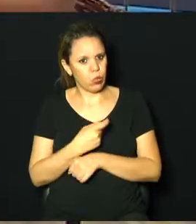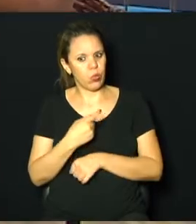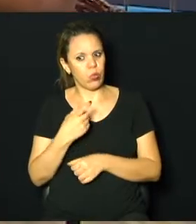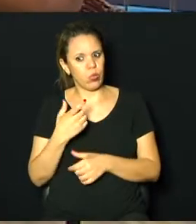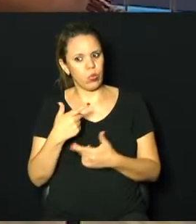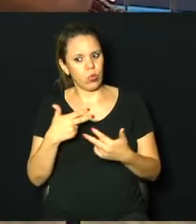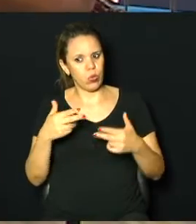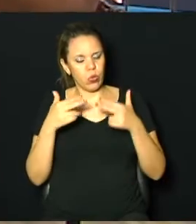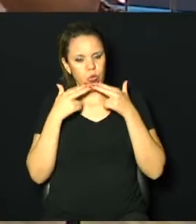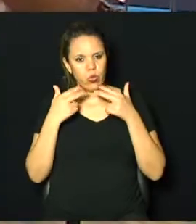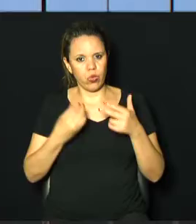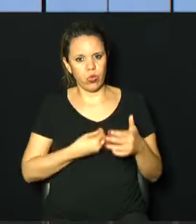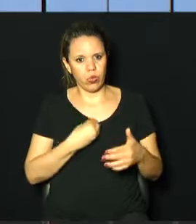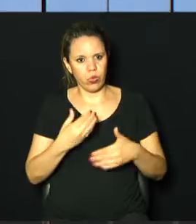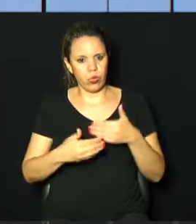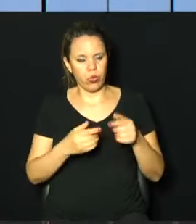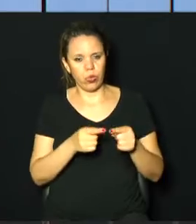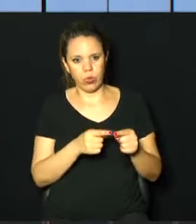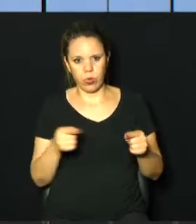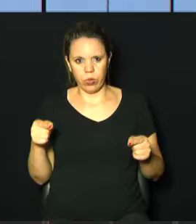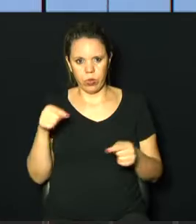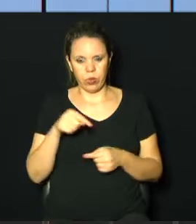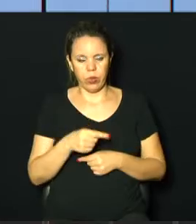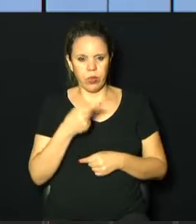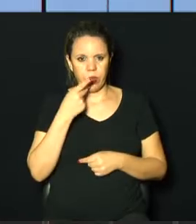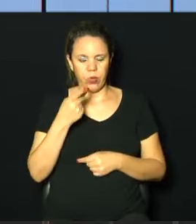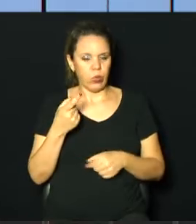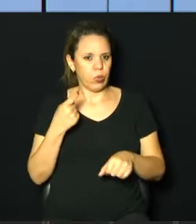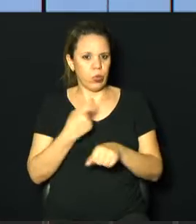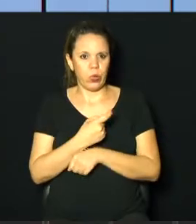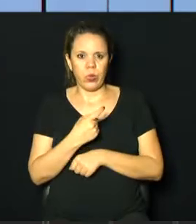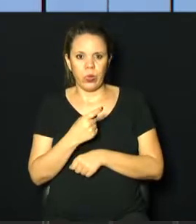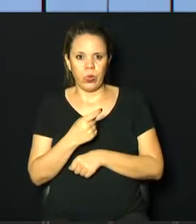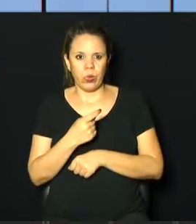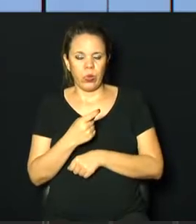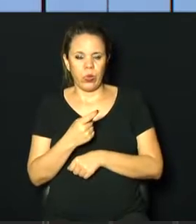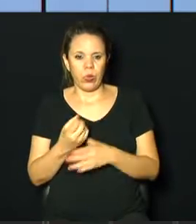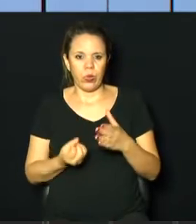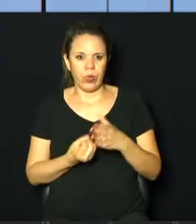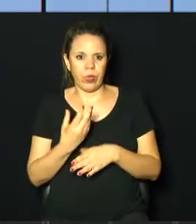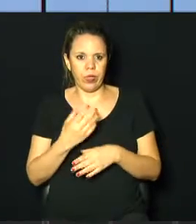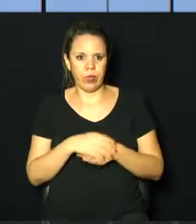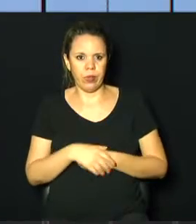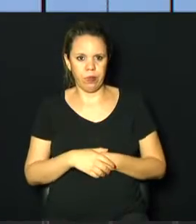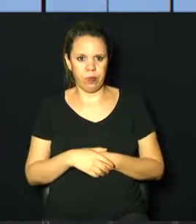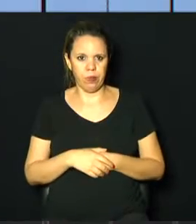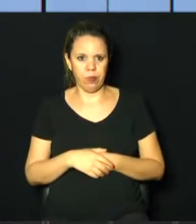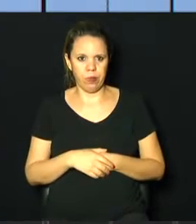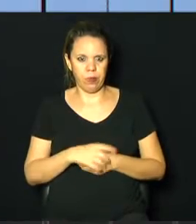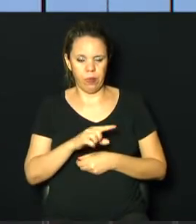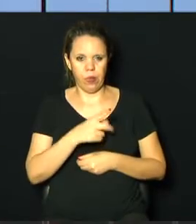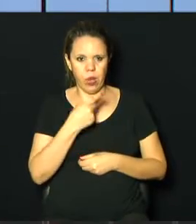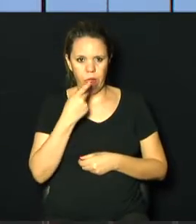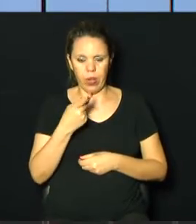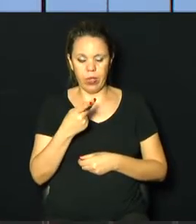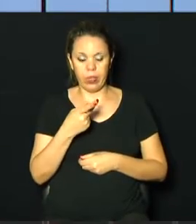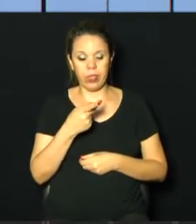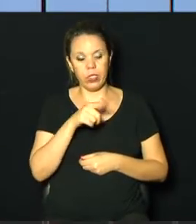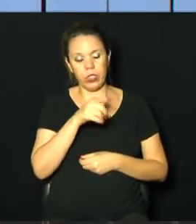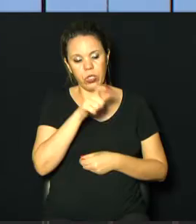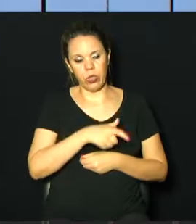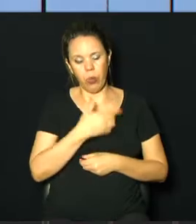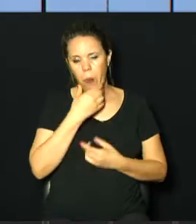acha que também reinventando. foi A um todo período da outro... gente, você falou de redescobrimento, de se reinventar? Por exemplo, você citou o caso do seu marido